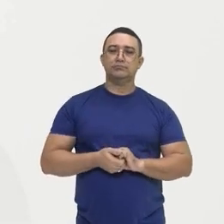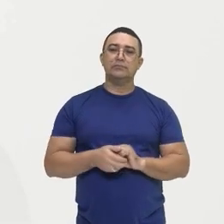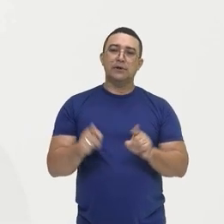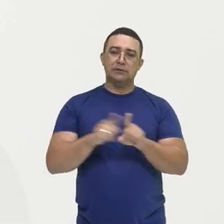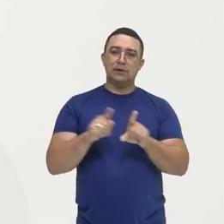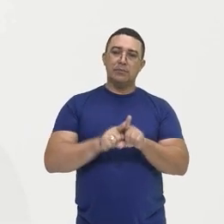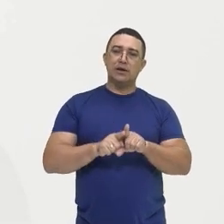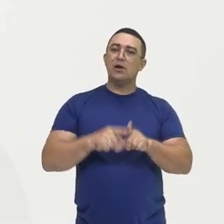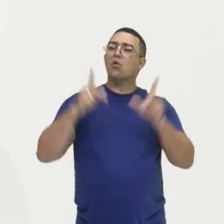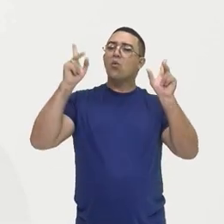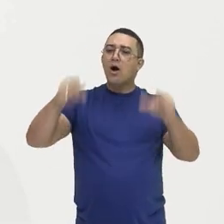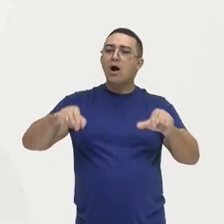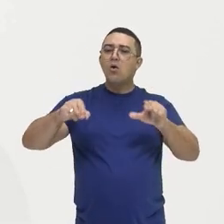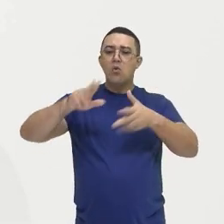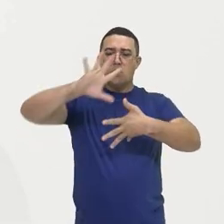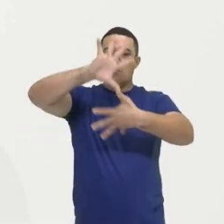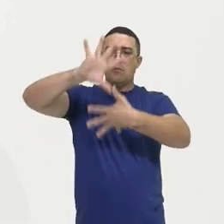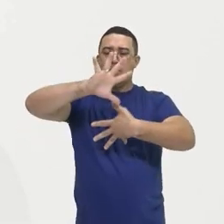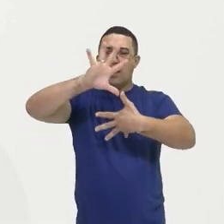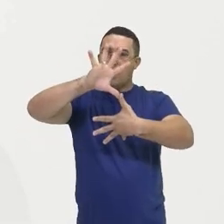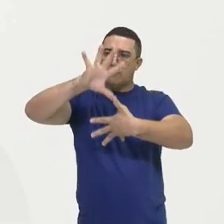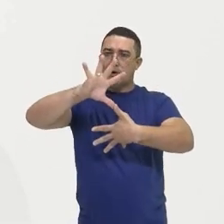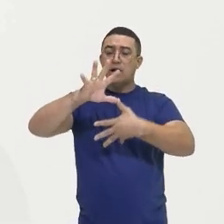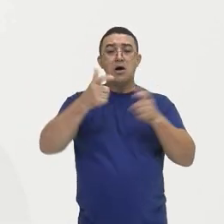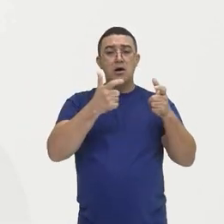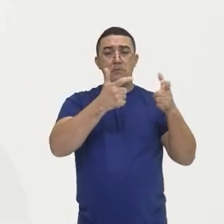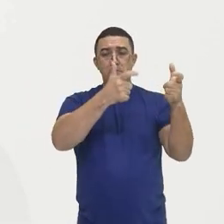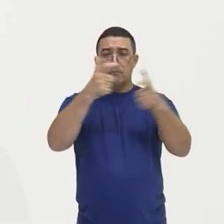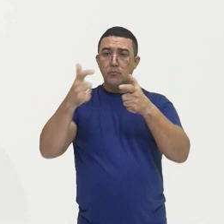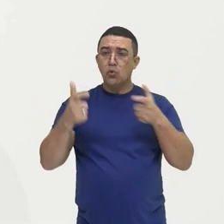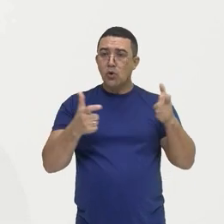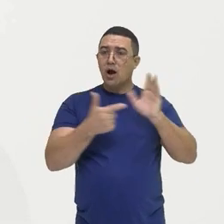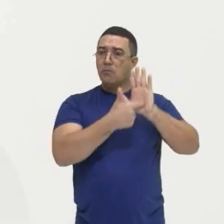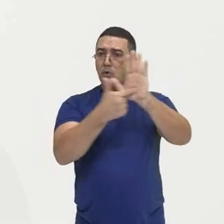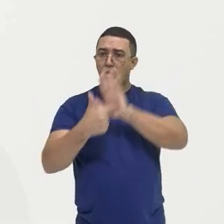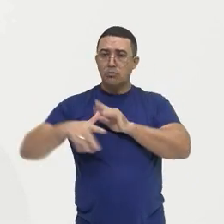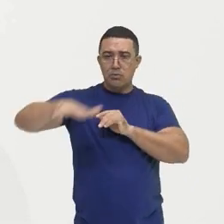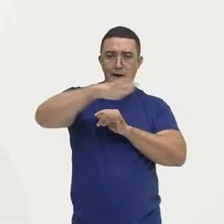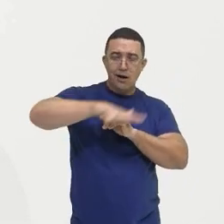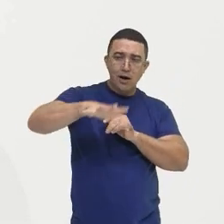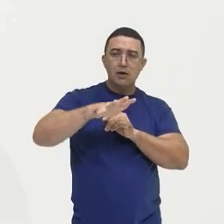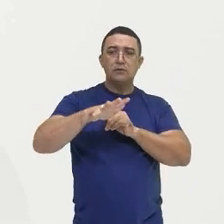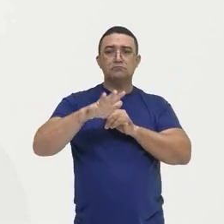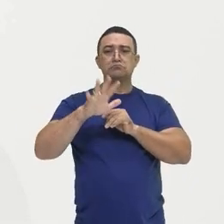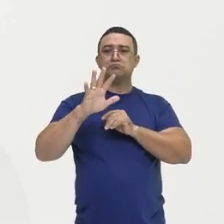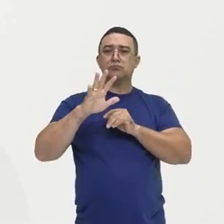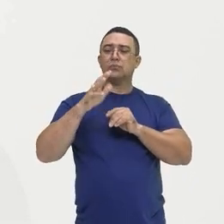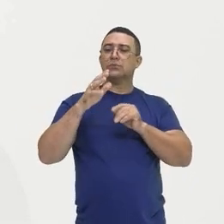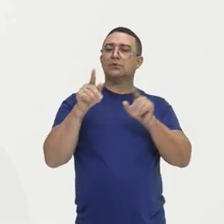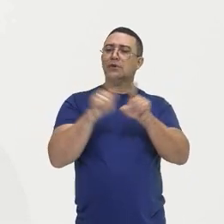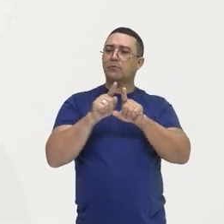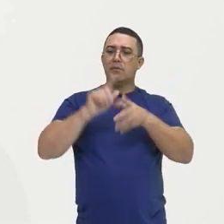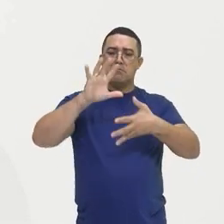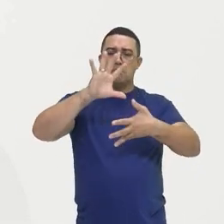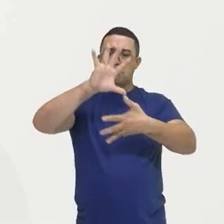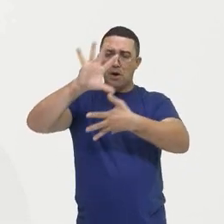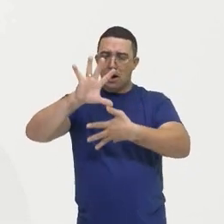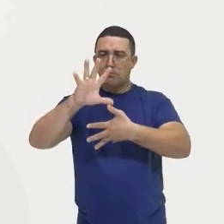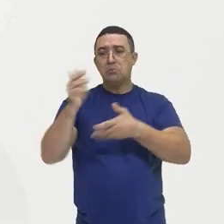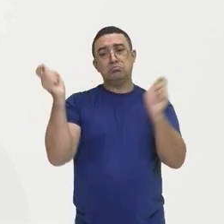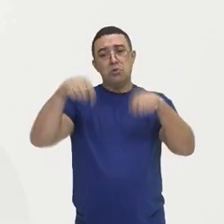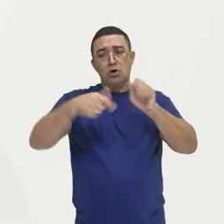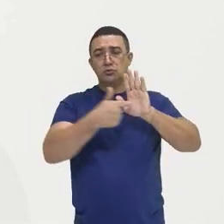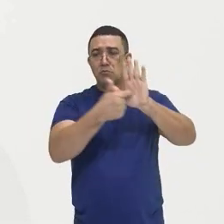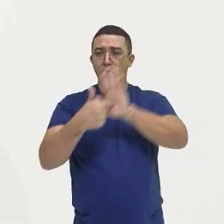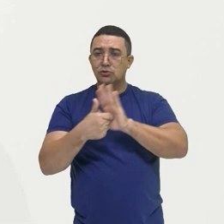indicam também uma representação espacial de um determinado acontecimento ou lugar, né? O mapa, ele também pode me mostrar